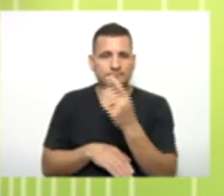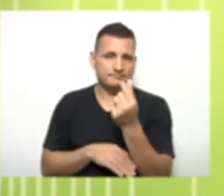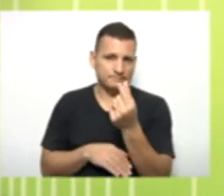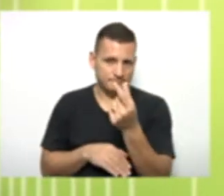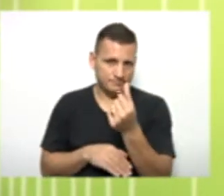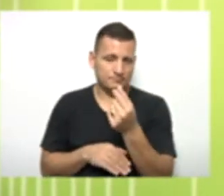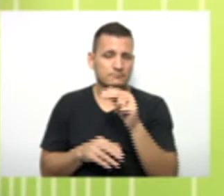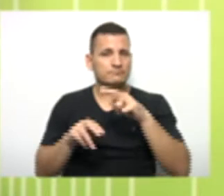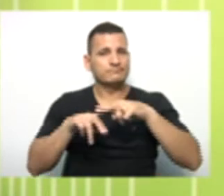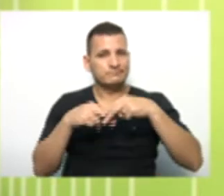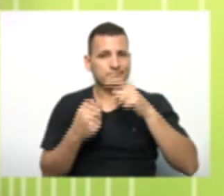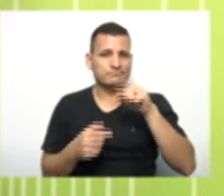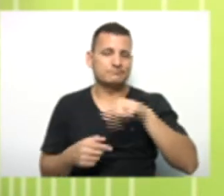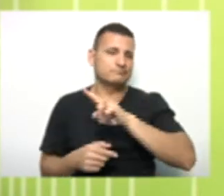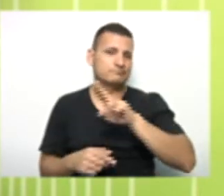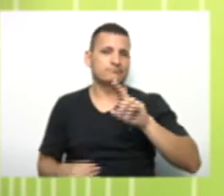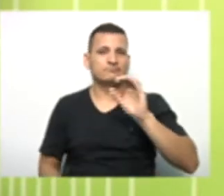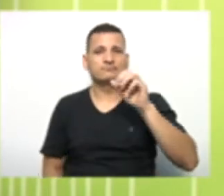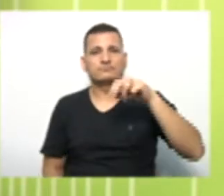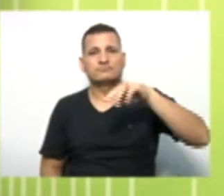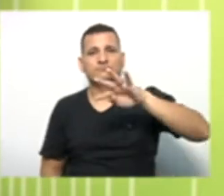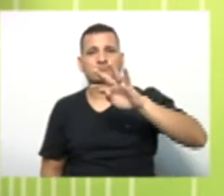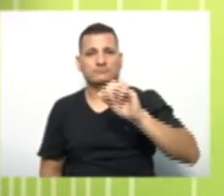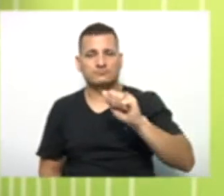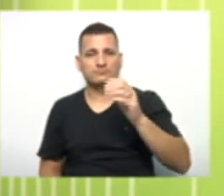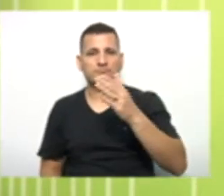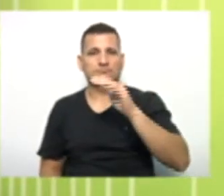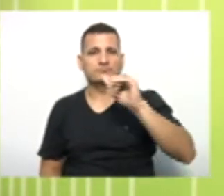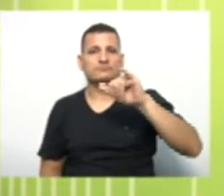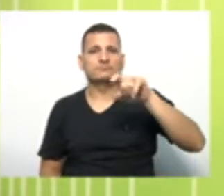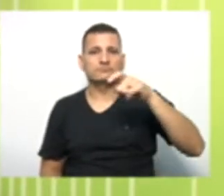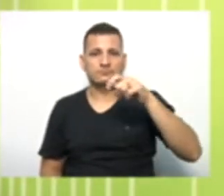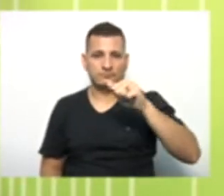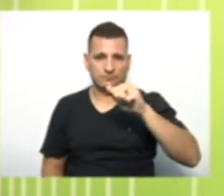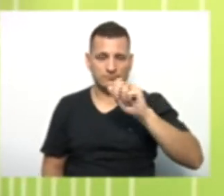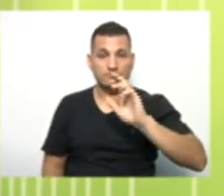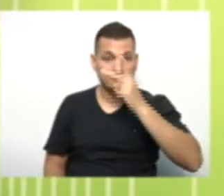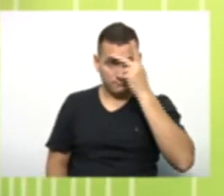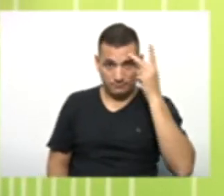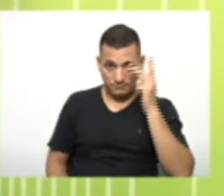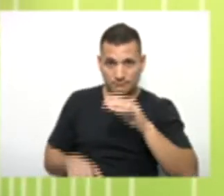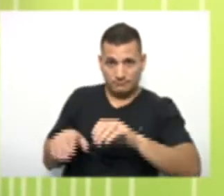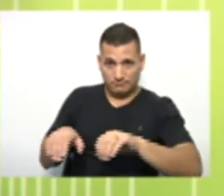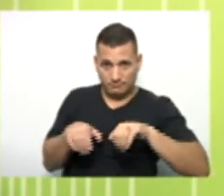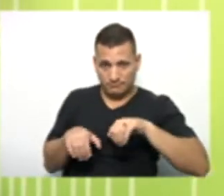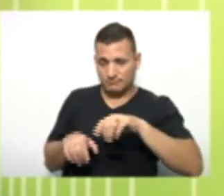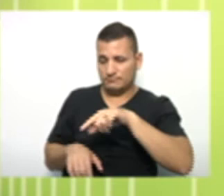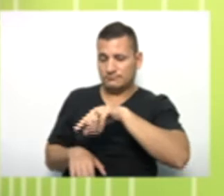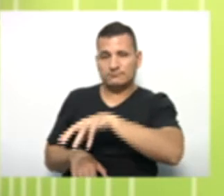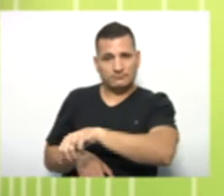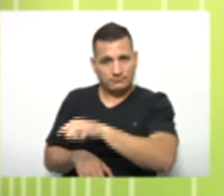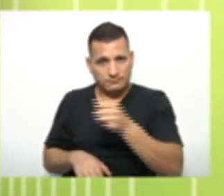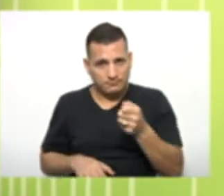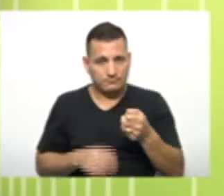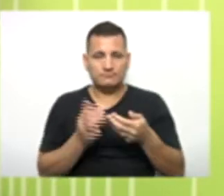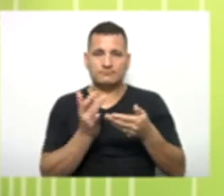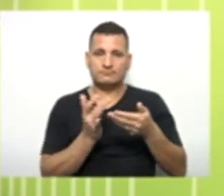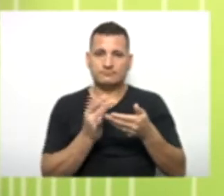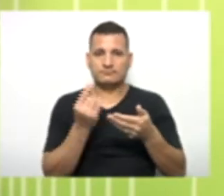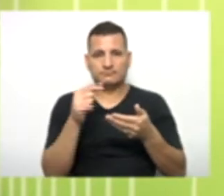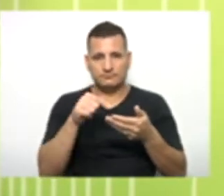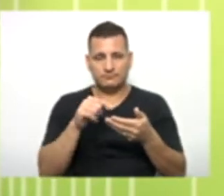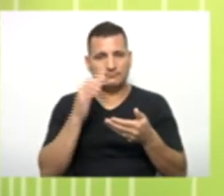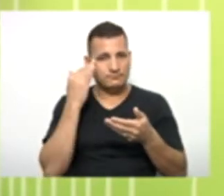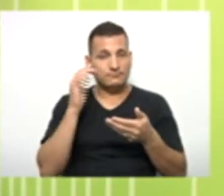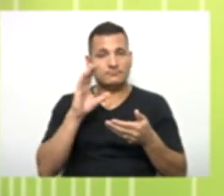Por isso que é chamado de conta caixa. A pessoa abria a gaveta e pegava o dinheiro. Por isso esse nome. Caixa é